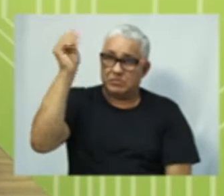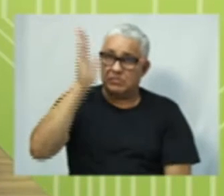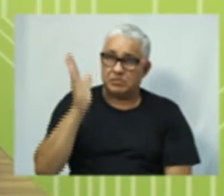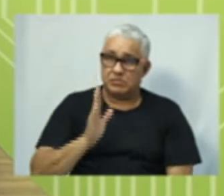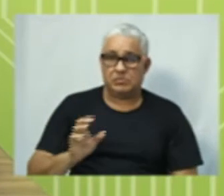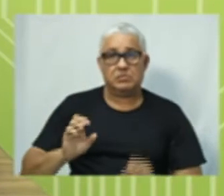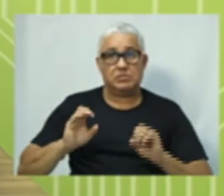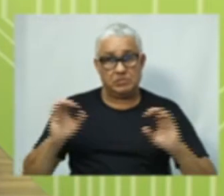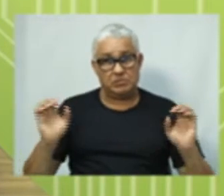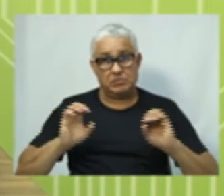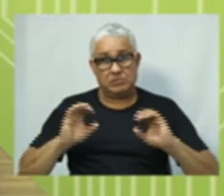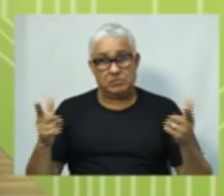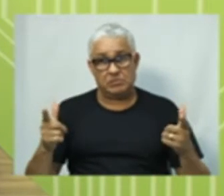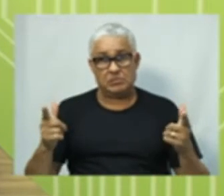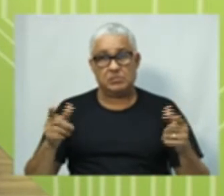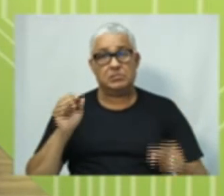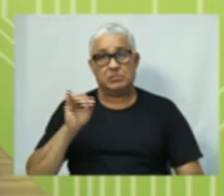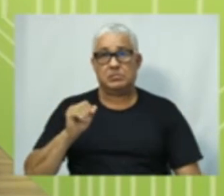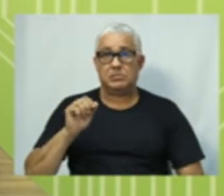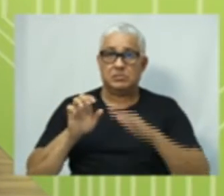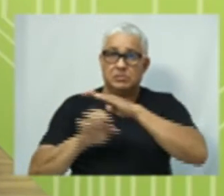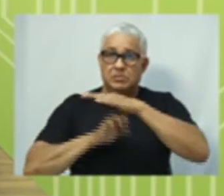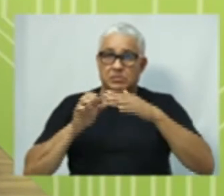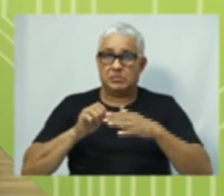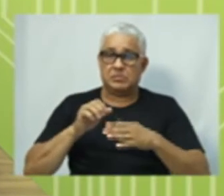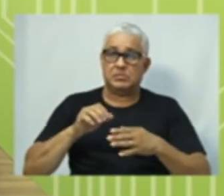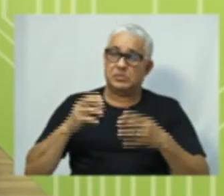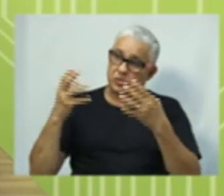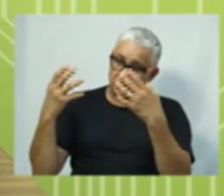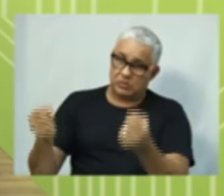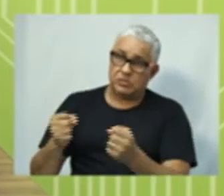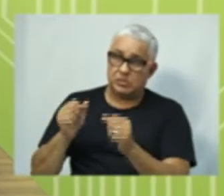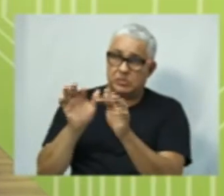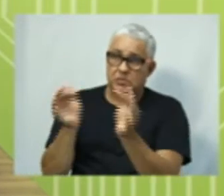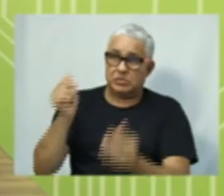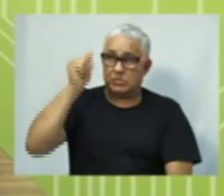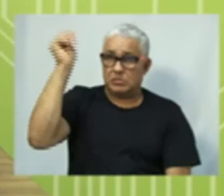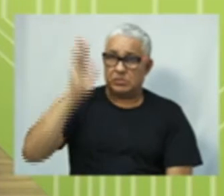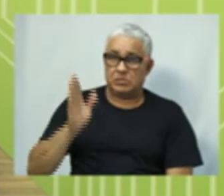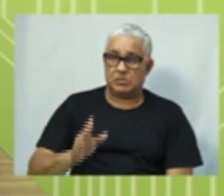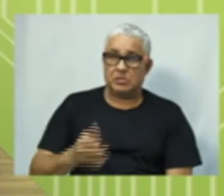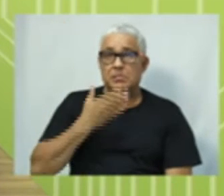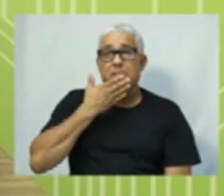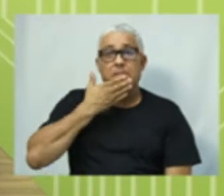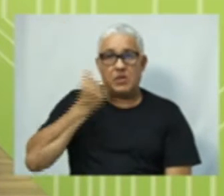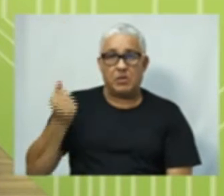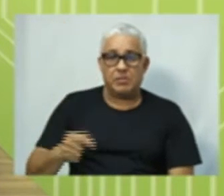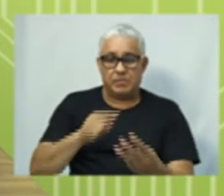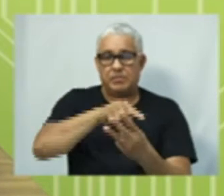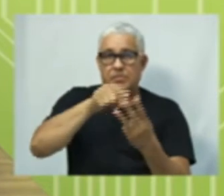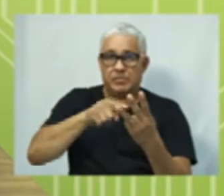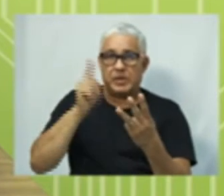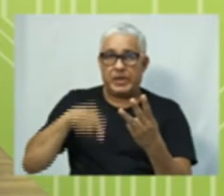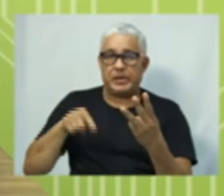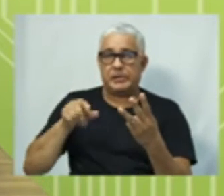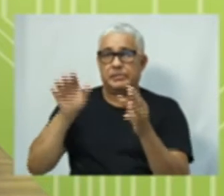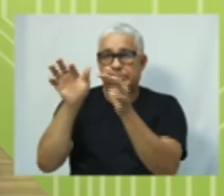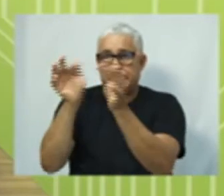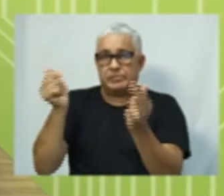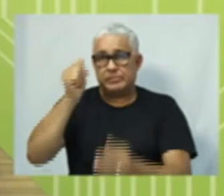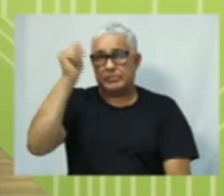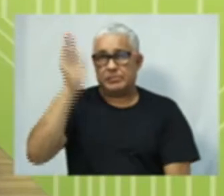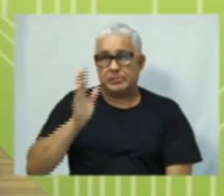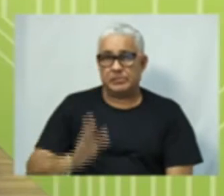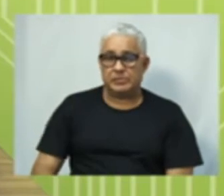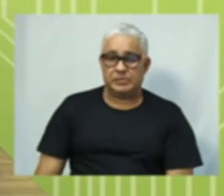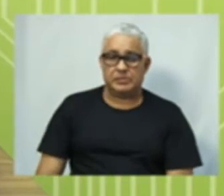se a empresa pode aderir ao Simples Nacional, a melhor opção entre as três é o Simples Nacional. Entre as